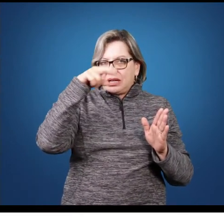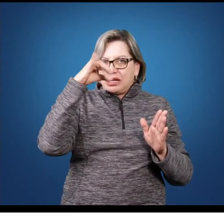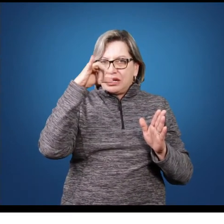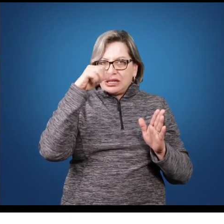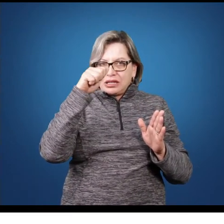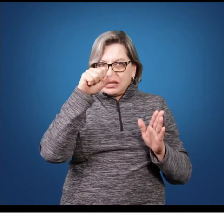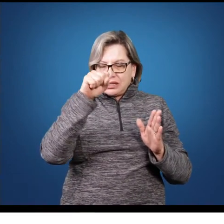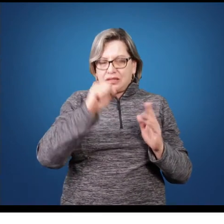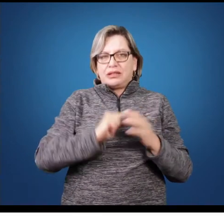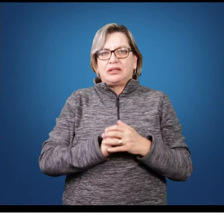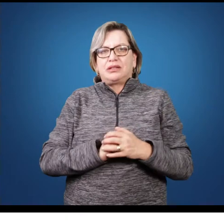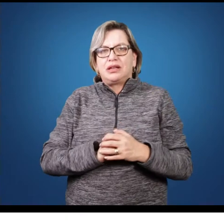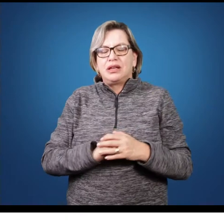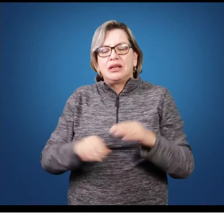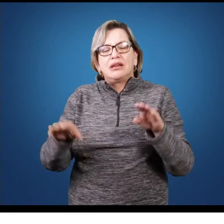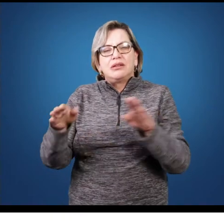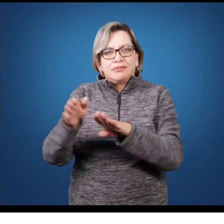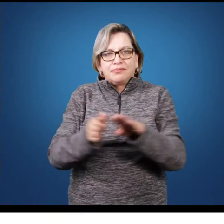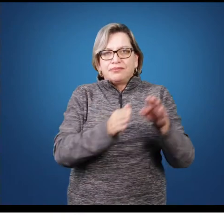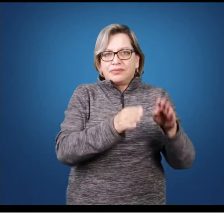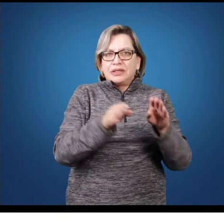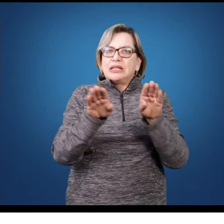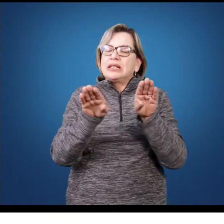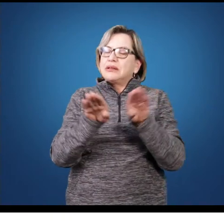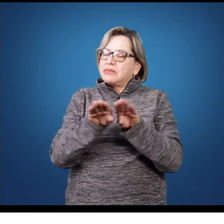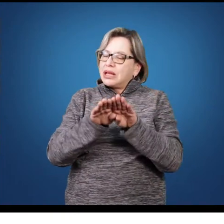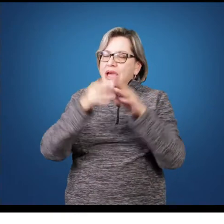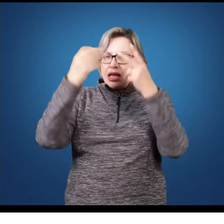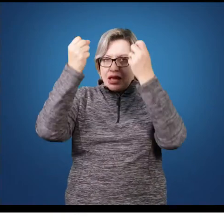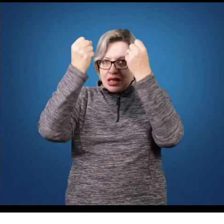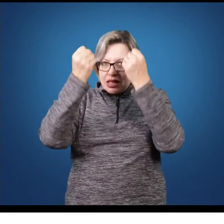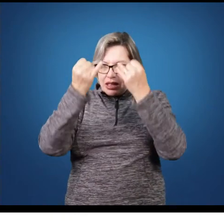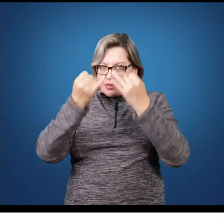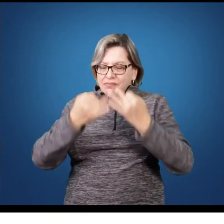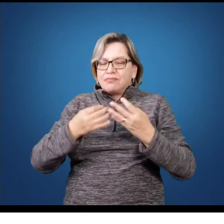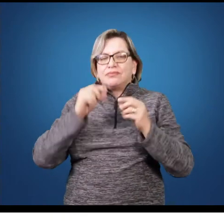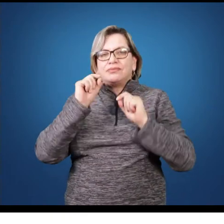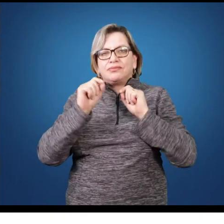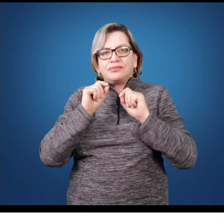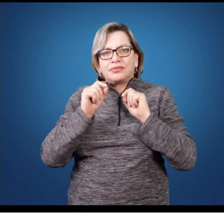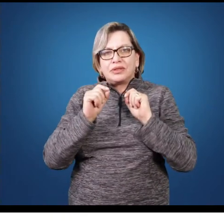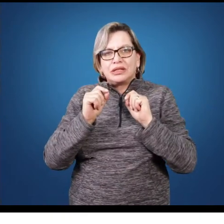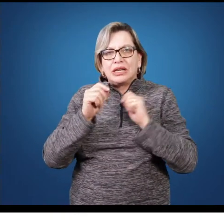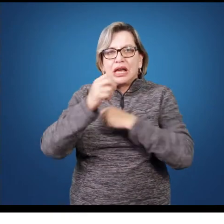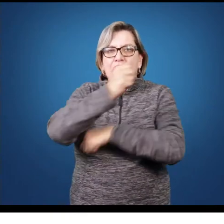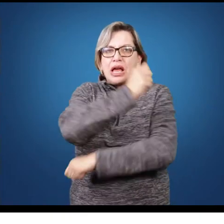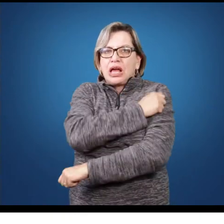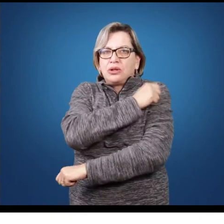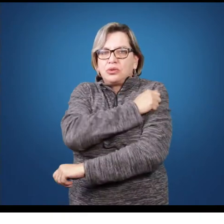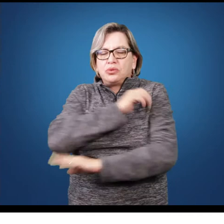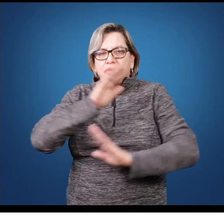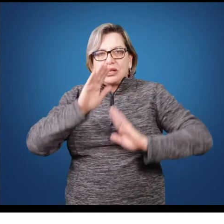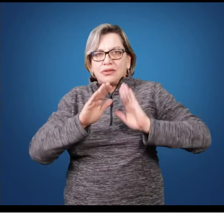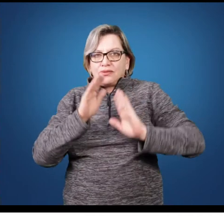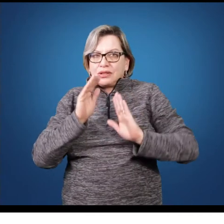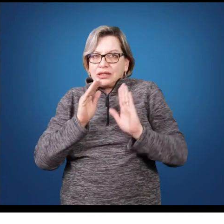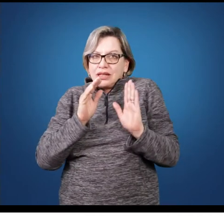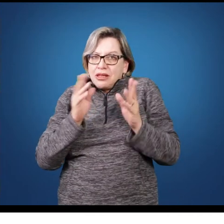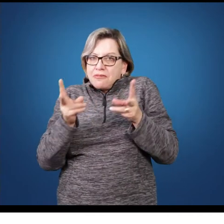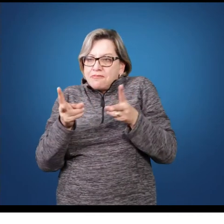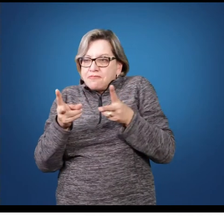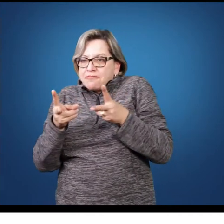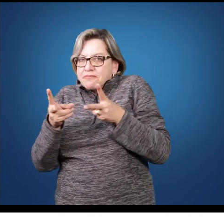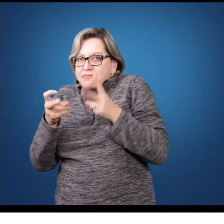bibliográficas. Um outro aspecto que eu gostaria de ressaltar também é que os alunos se atentem para a